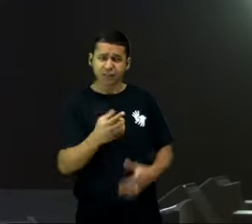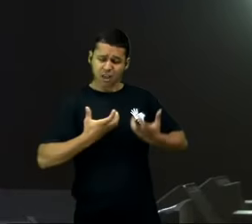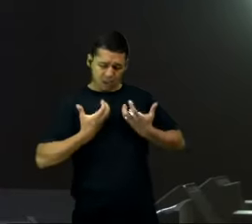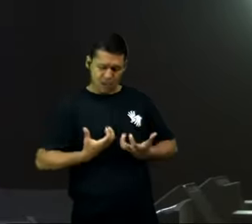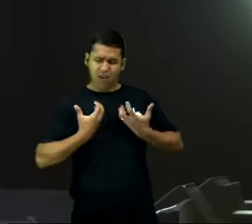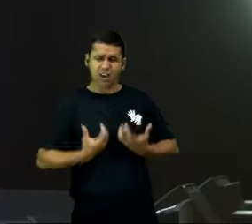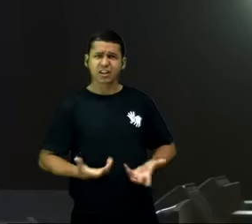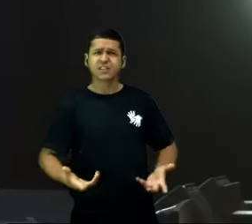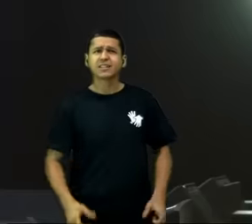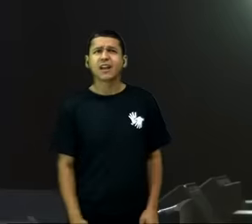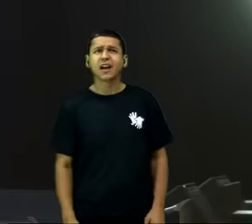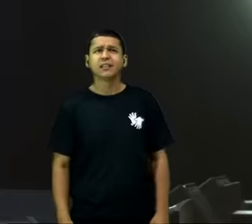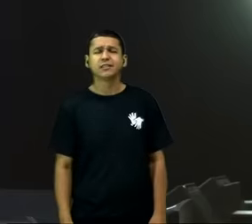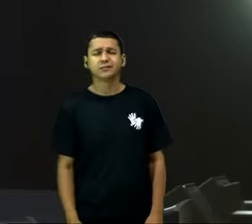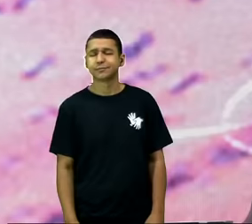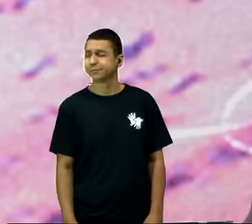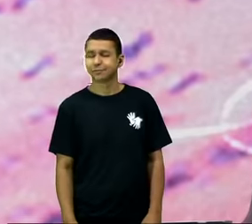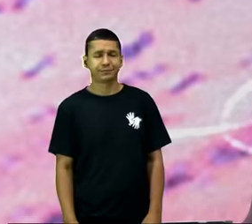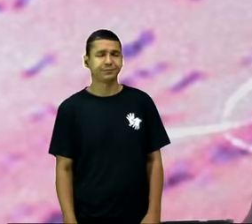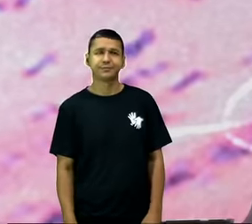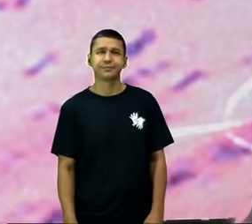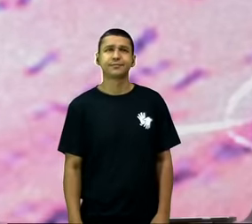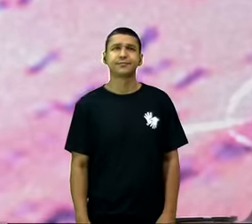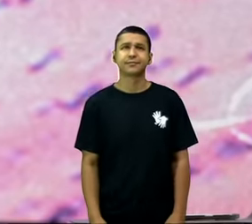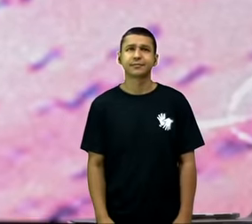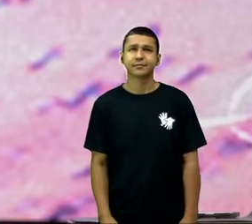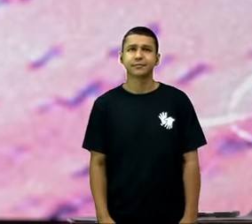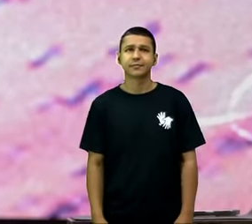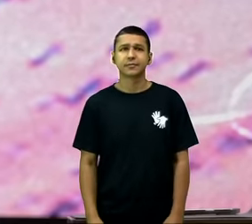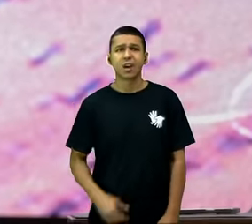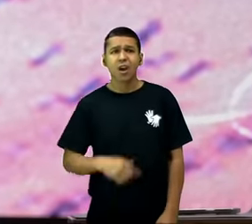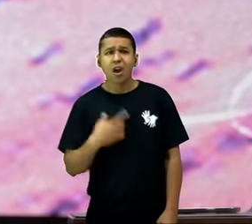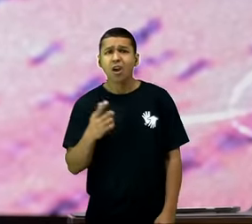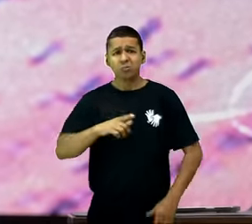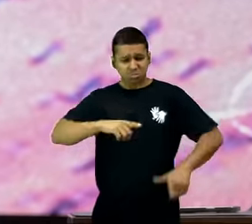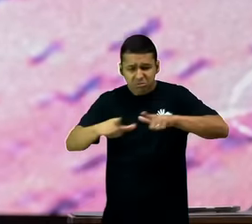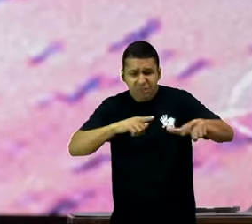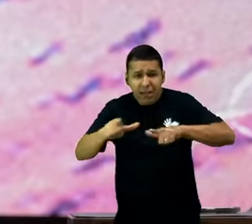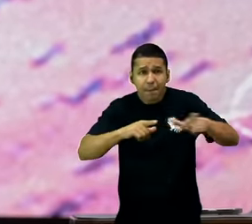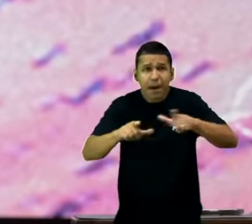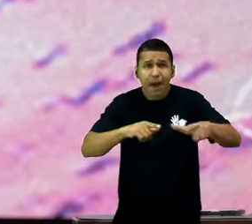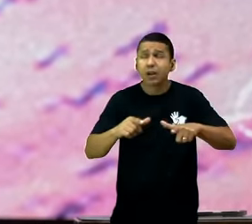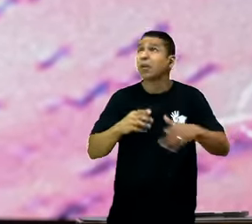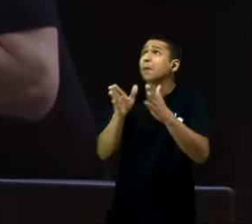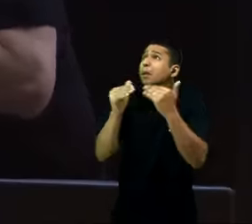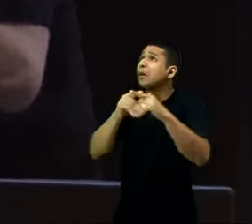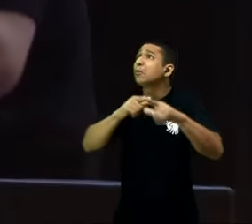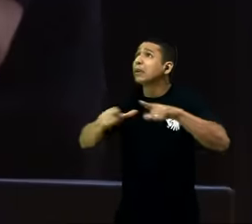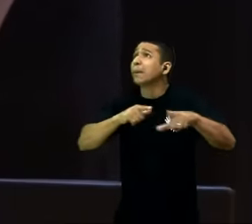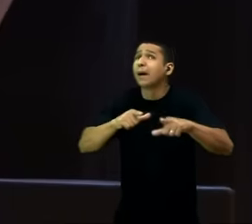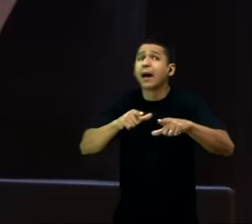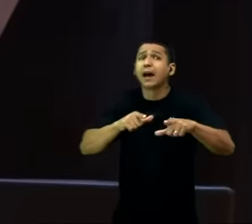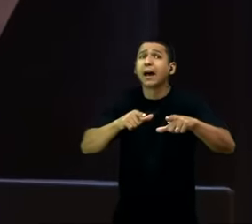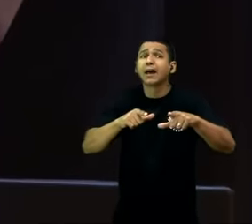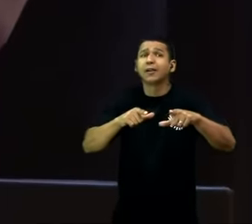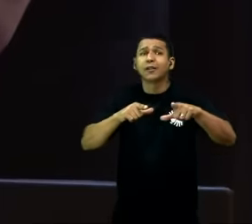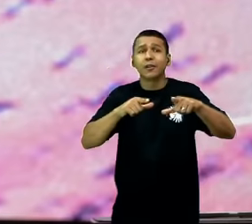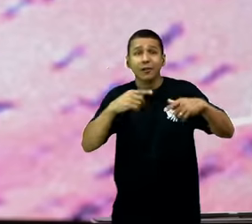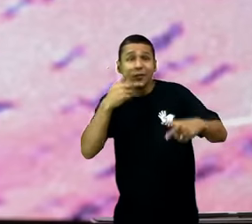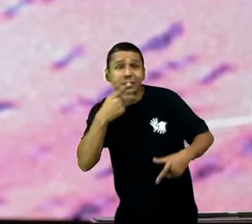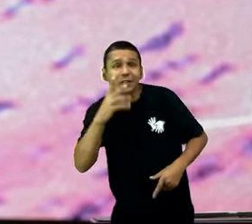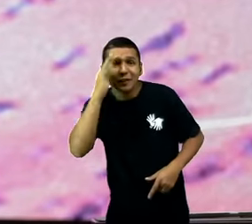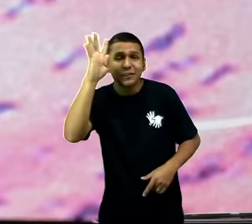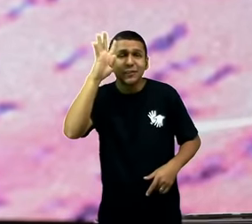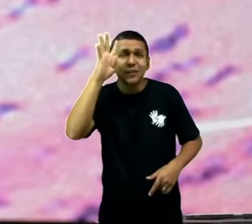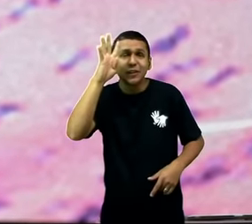Tem alguém aí? Eu estou pregando para mim hoje. Olha o trabalho que você pediu para Deus te dar, Deus te deu. Realizou teu sonho, e tu